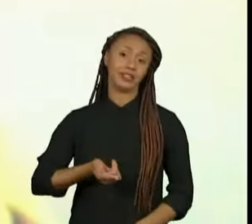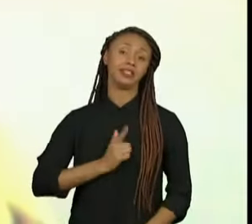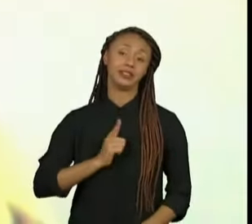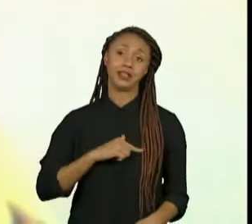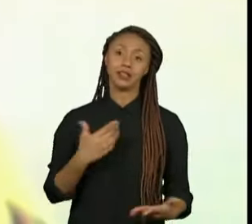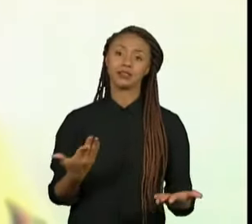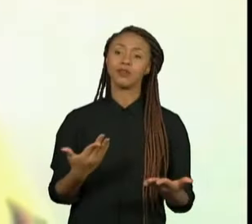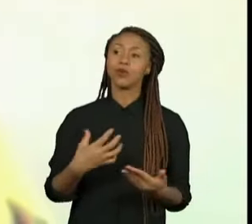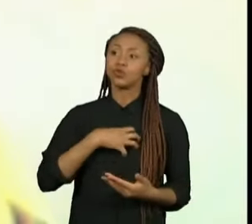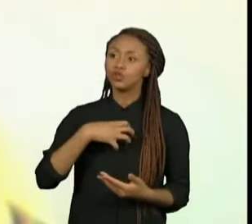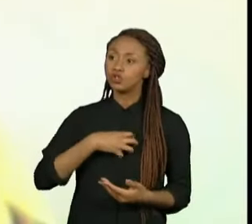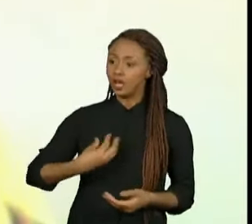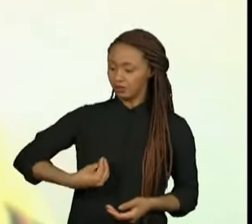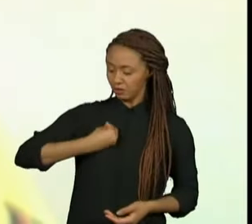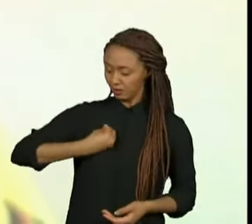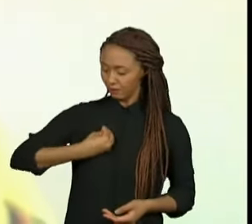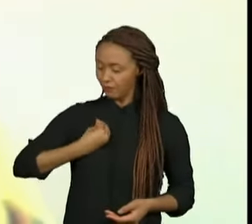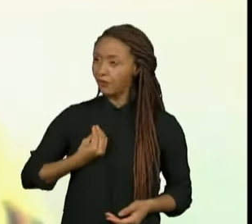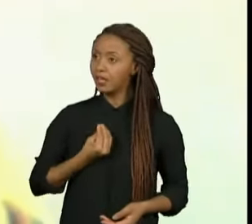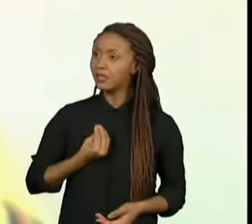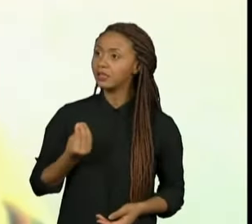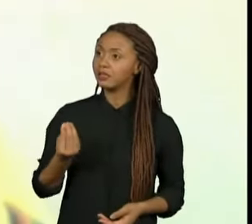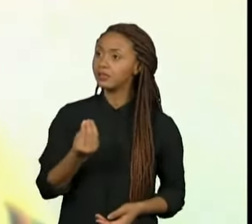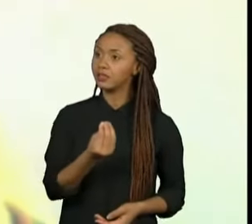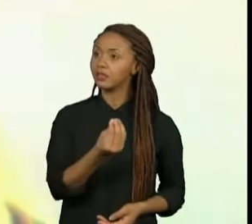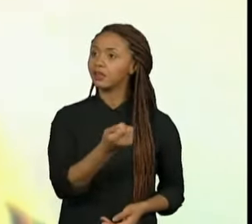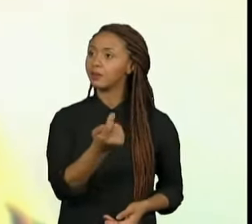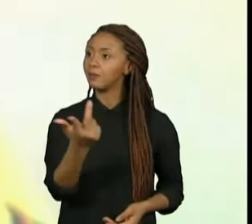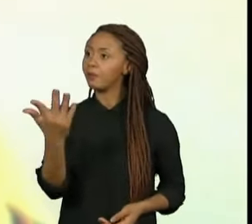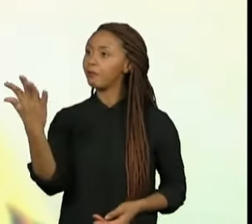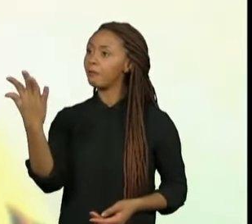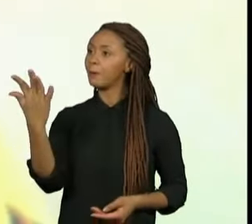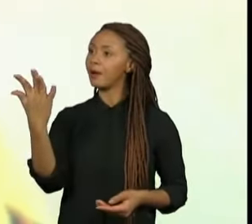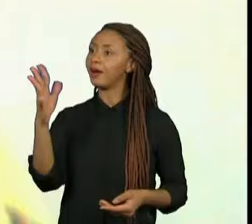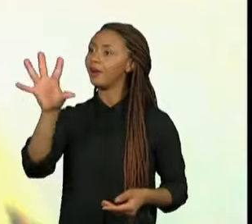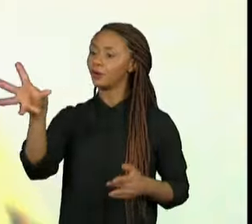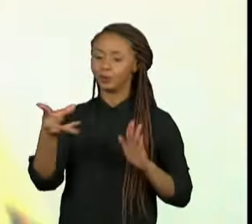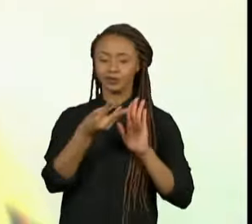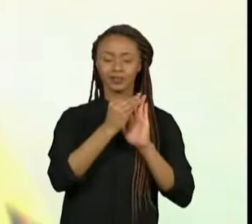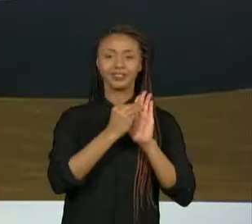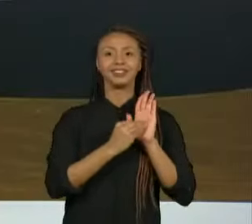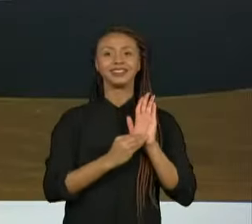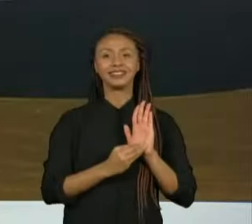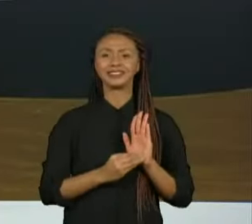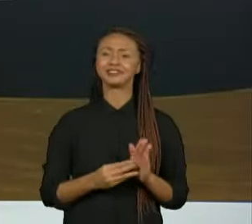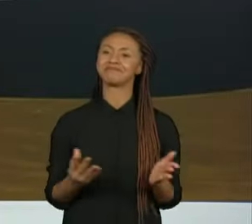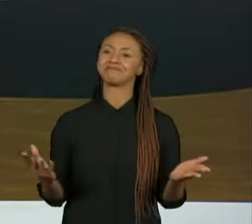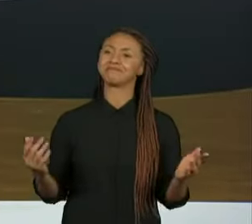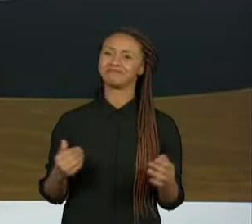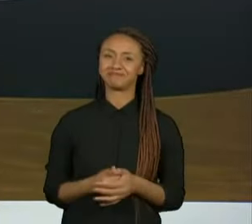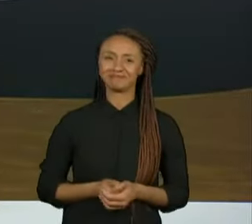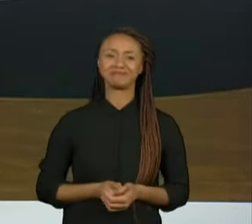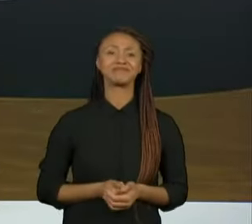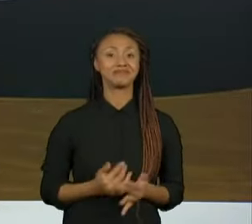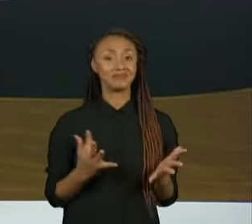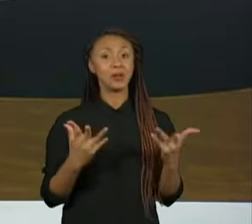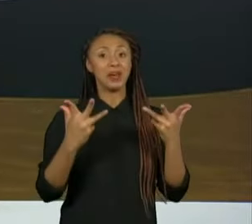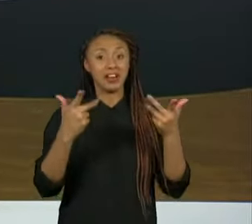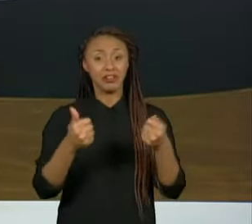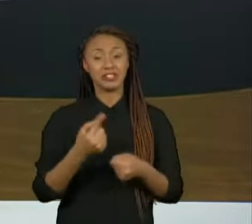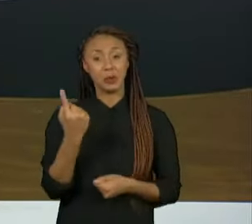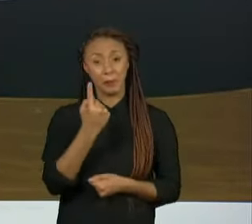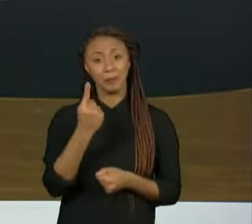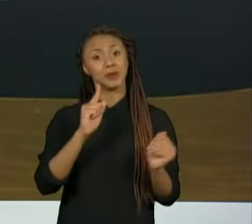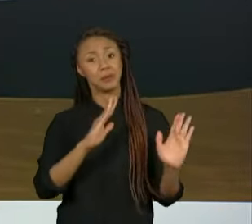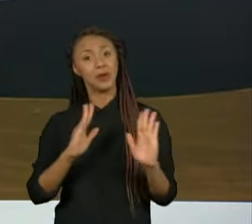vida para transformar essa vida em escrita, né? Maravilhoso. Com isso, então, a gente fecha